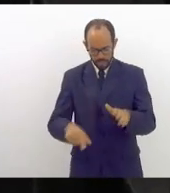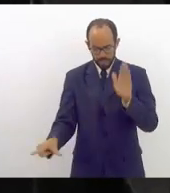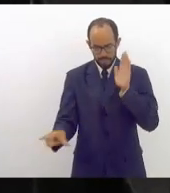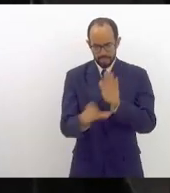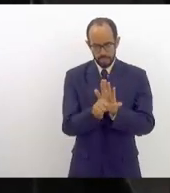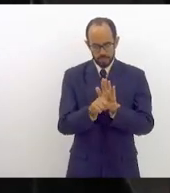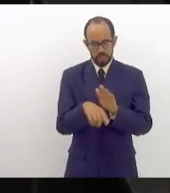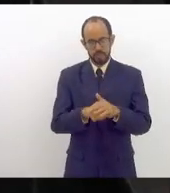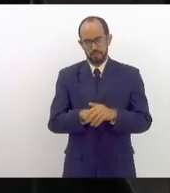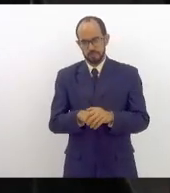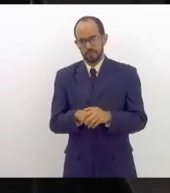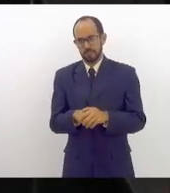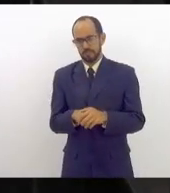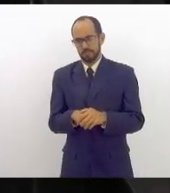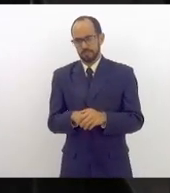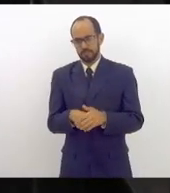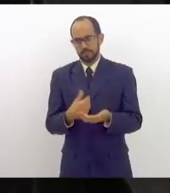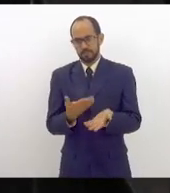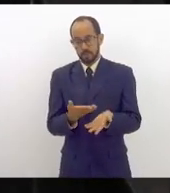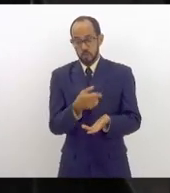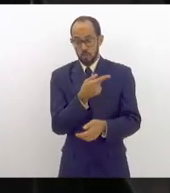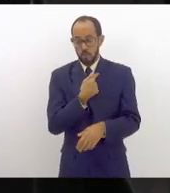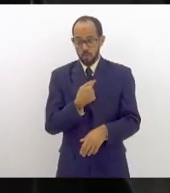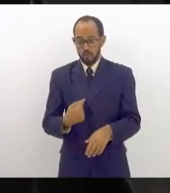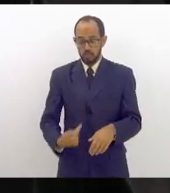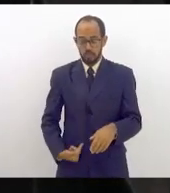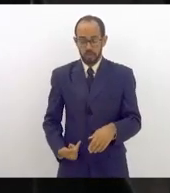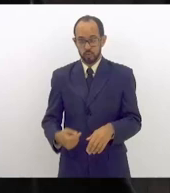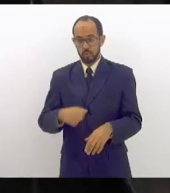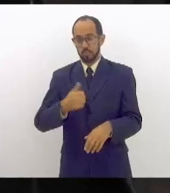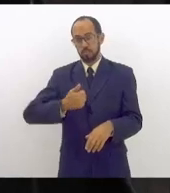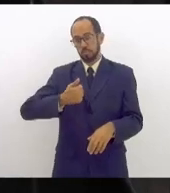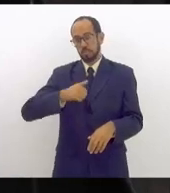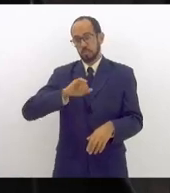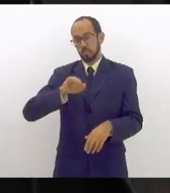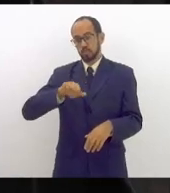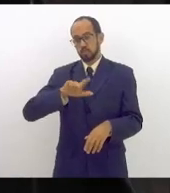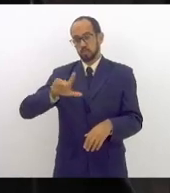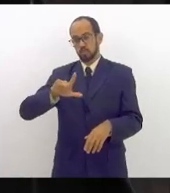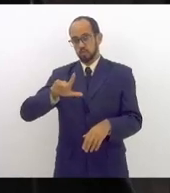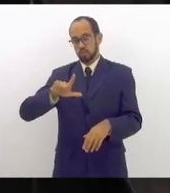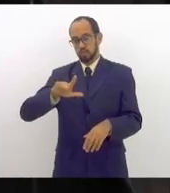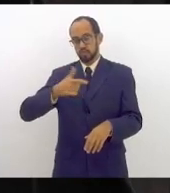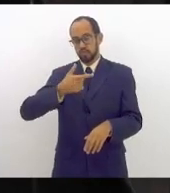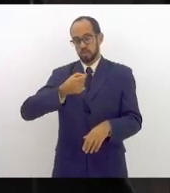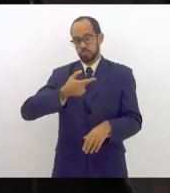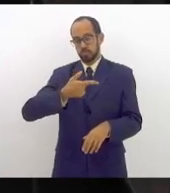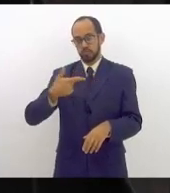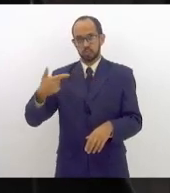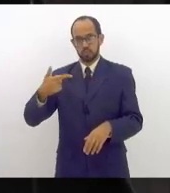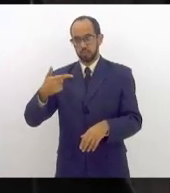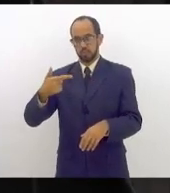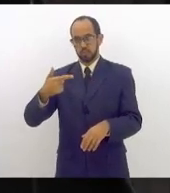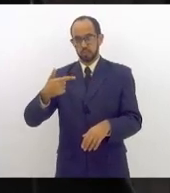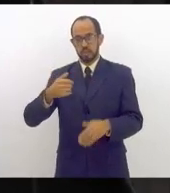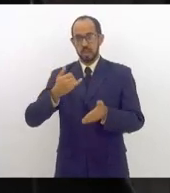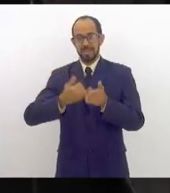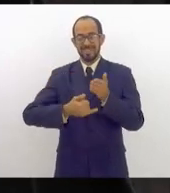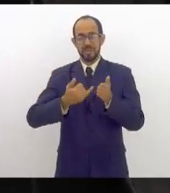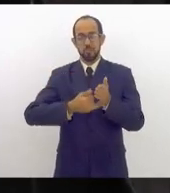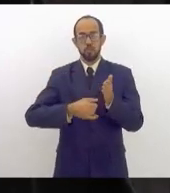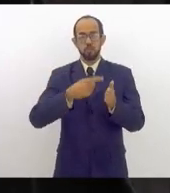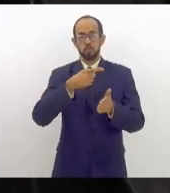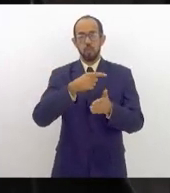caso específico, o governador, em 1º de julho de 2022, tributou